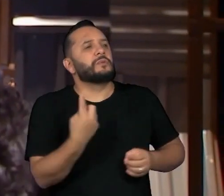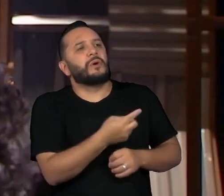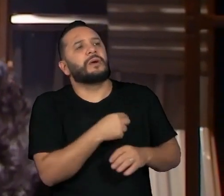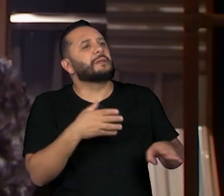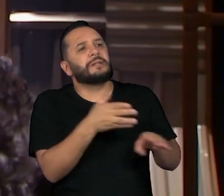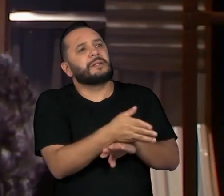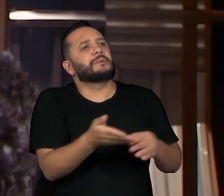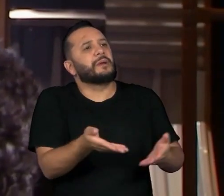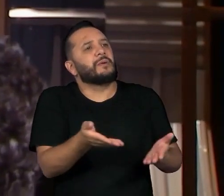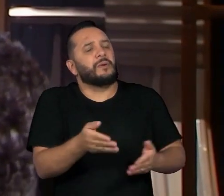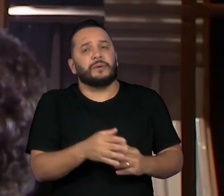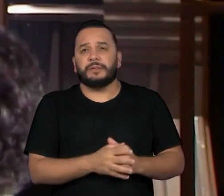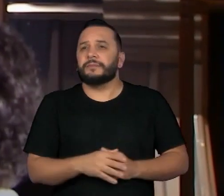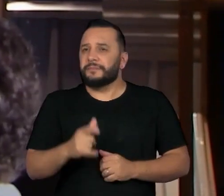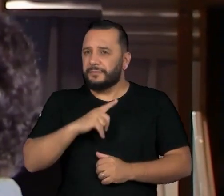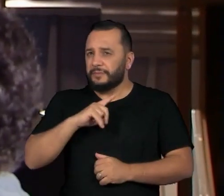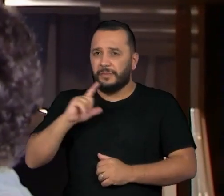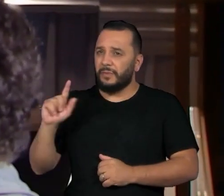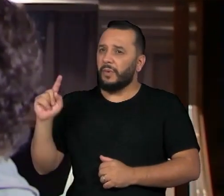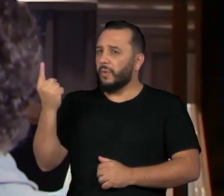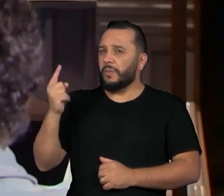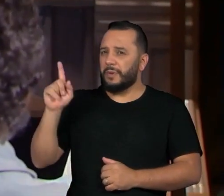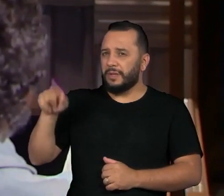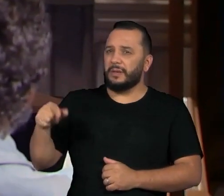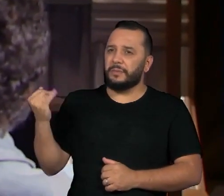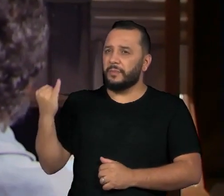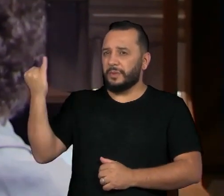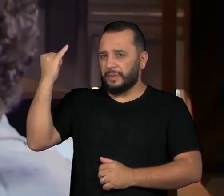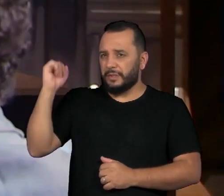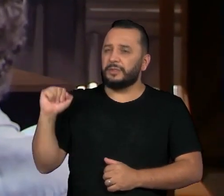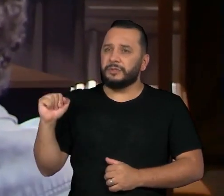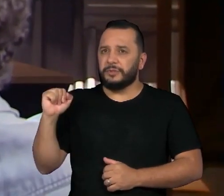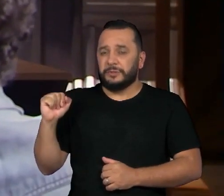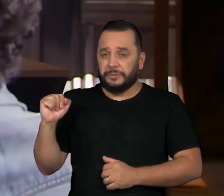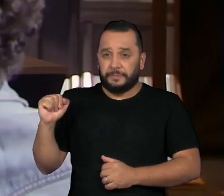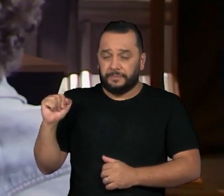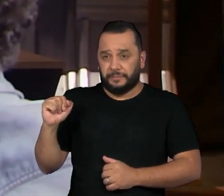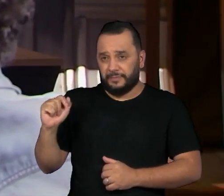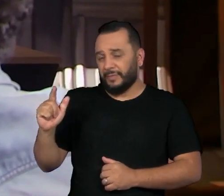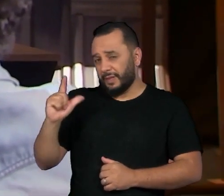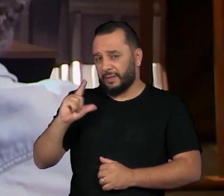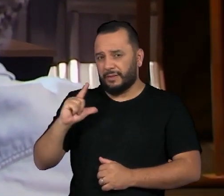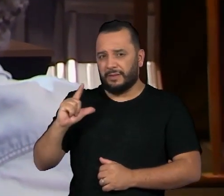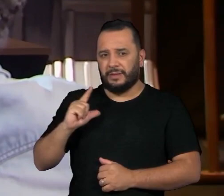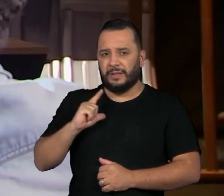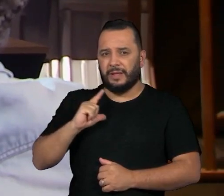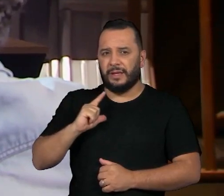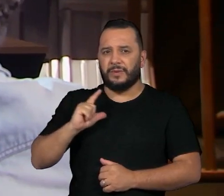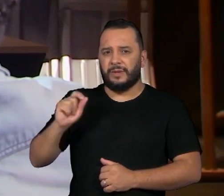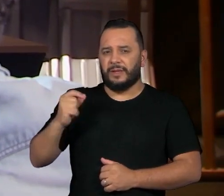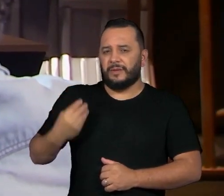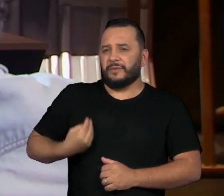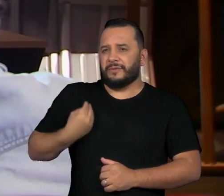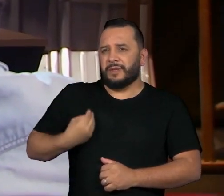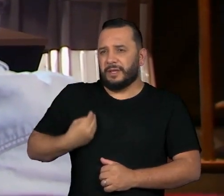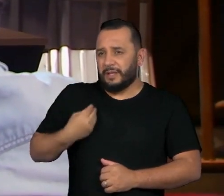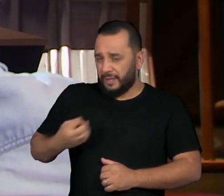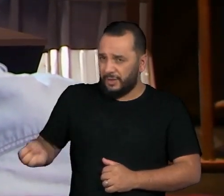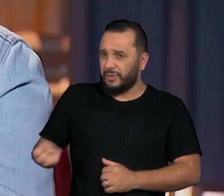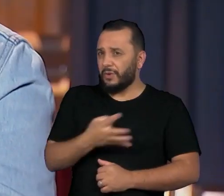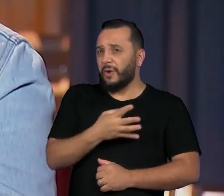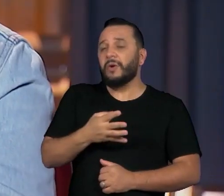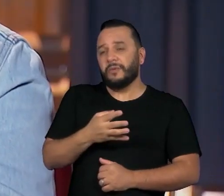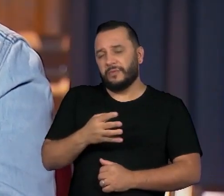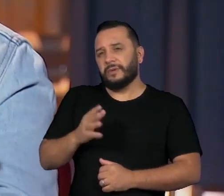aí uma questão chamando Que importante e que tá em evidência por causa do Advento da Renascença dos psicodélicos na